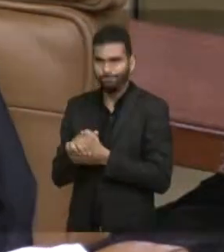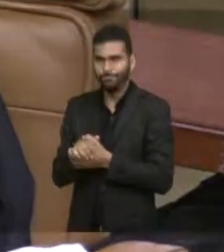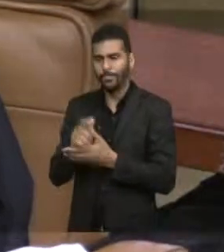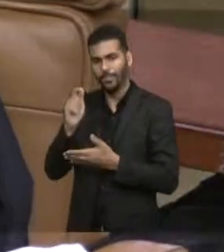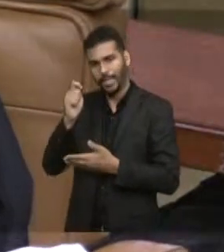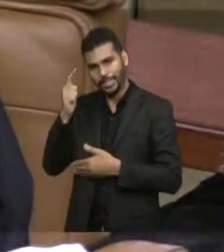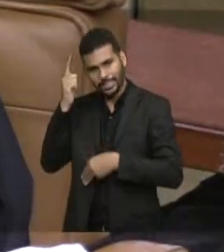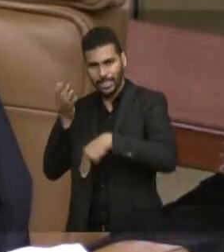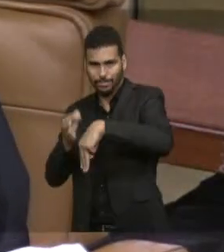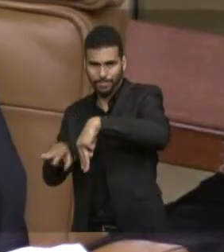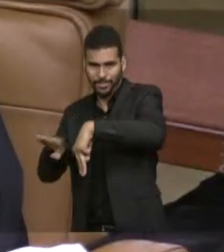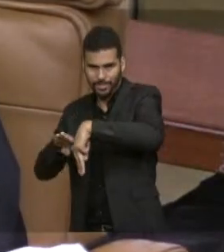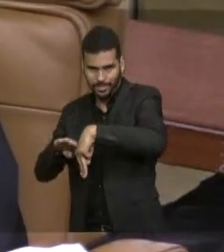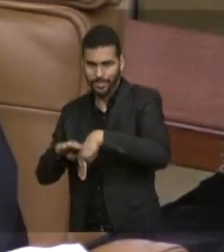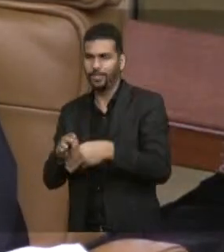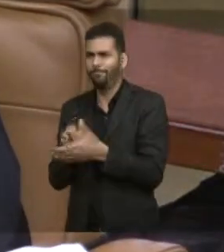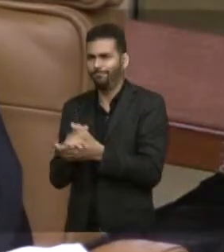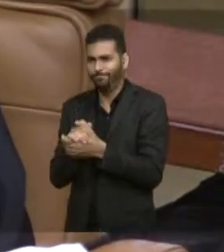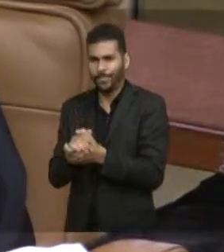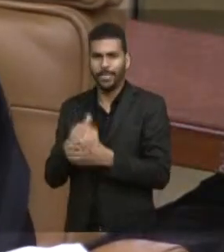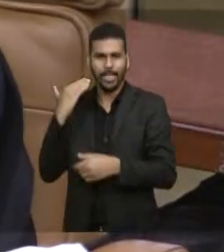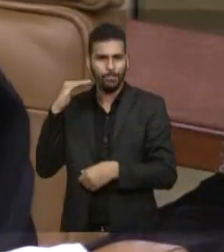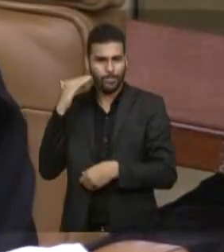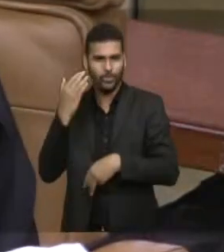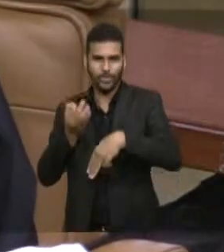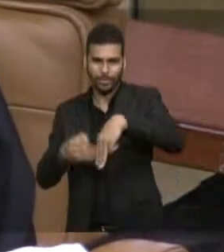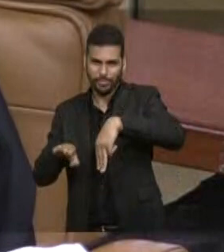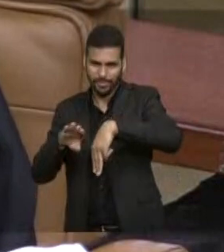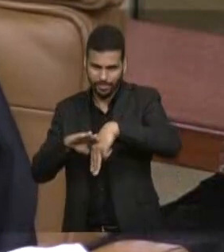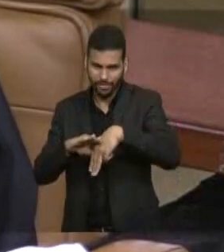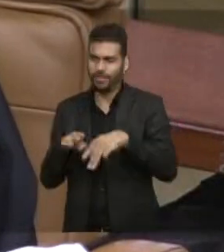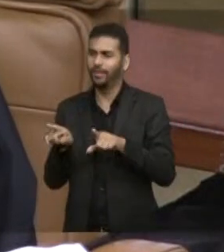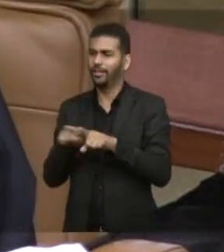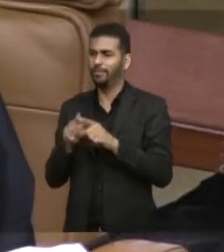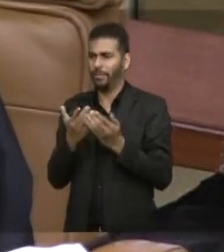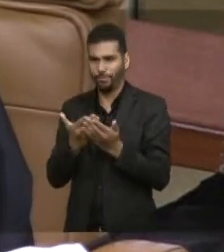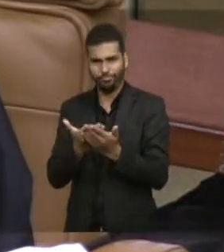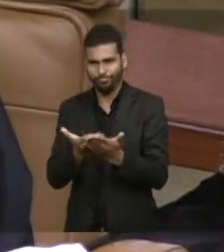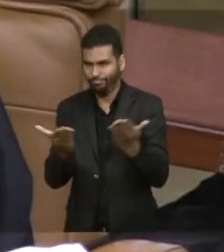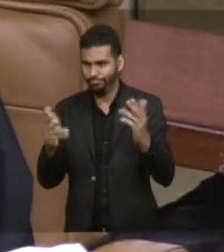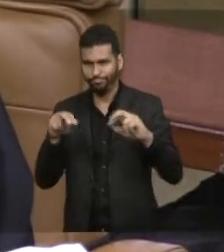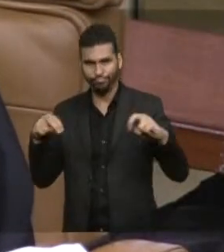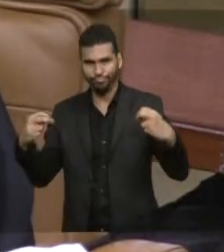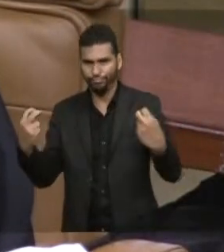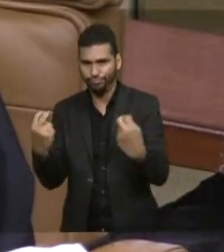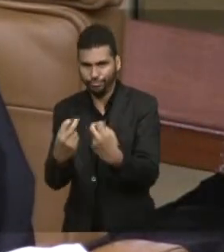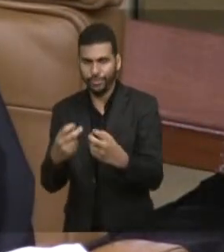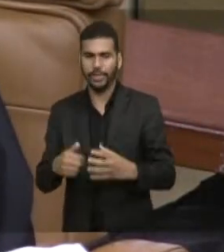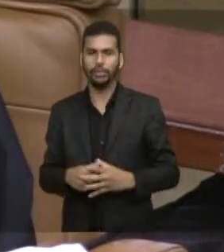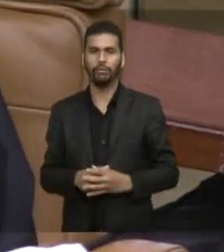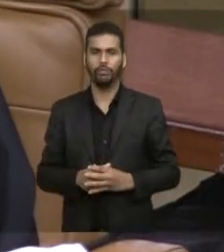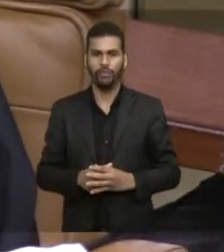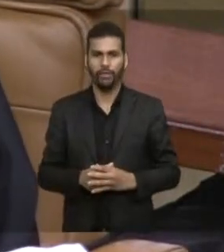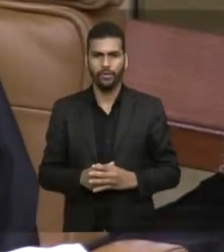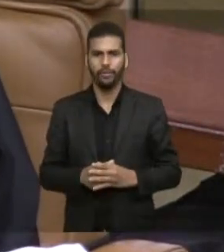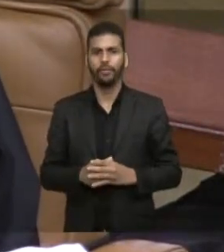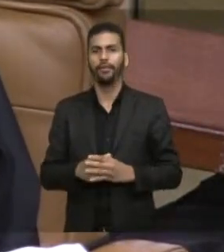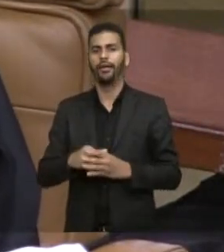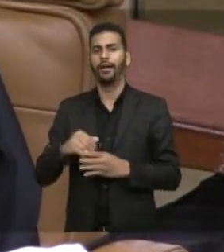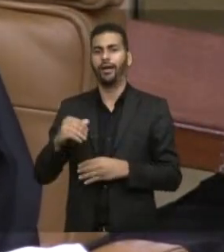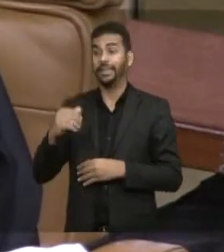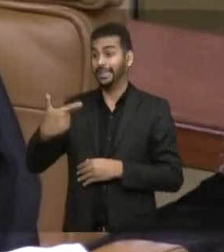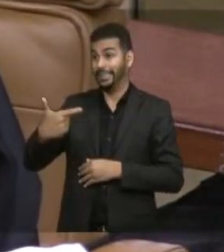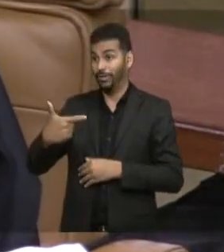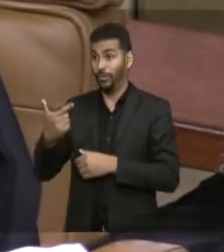cumprimento eminente ministra Cármen Lúcio e grandes pares a senhora são contra lei do Estado de São